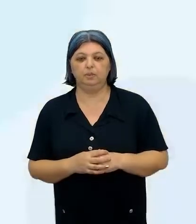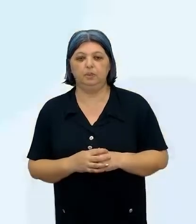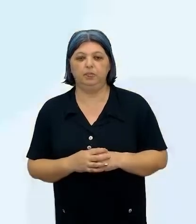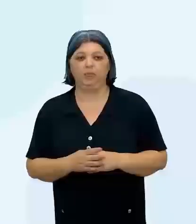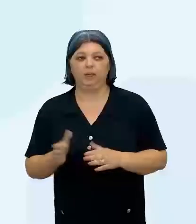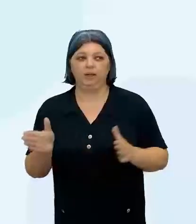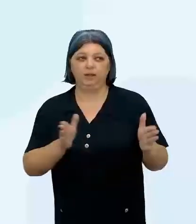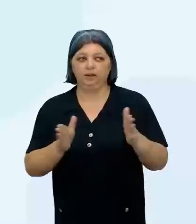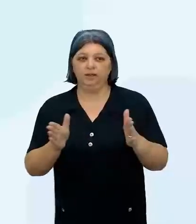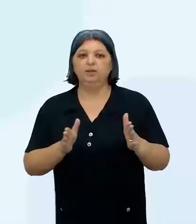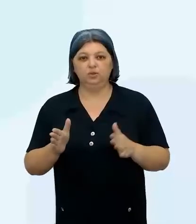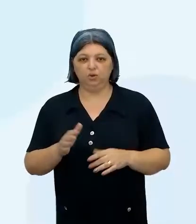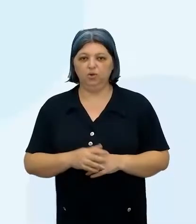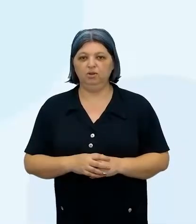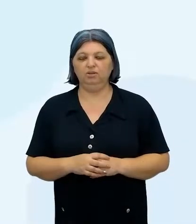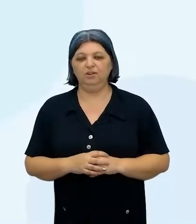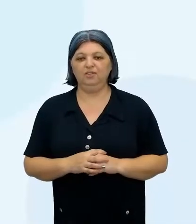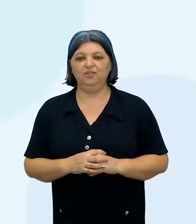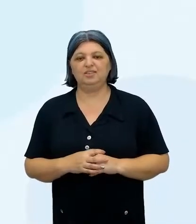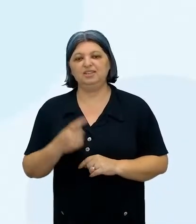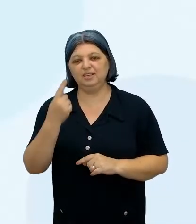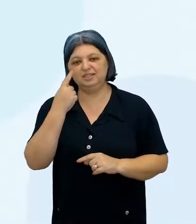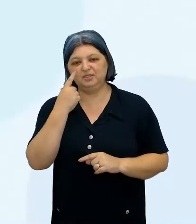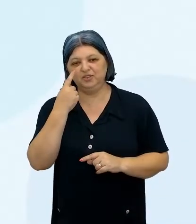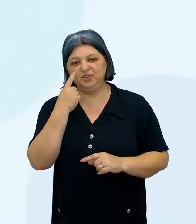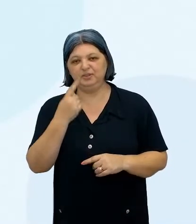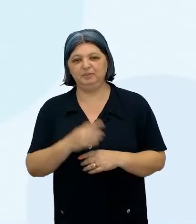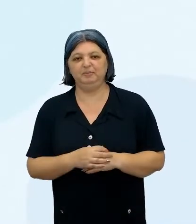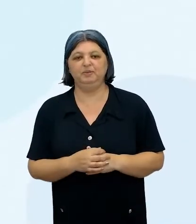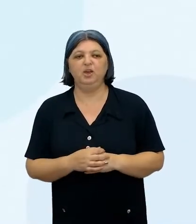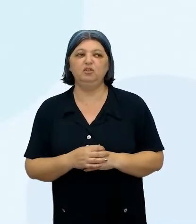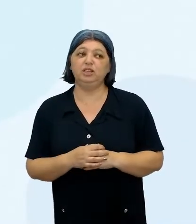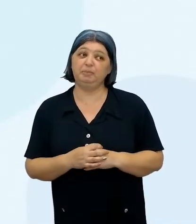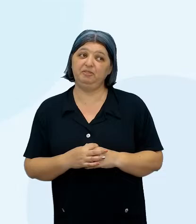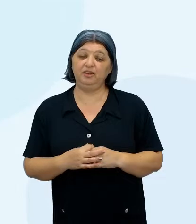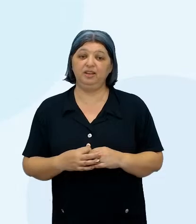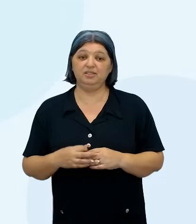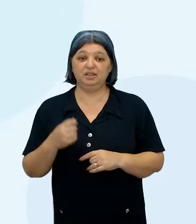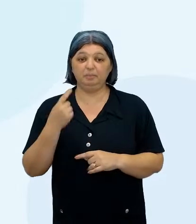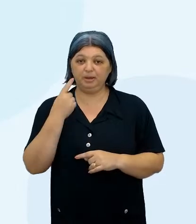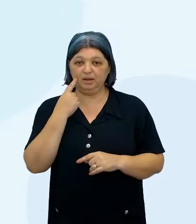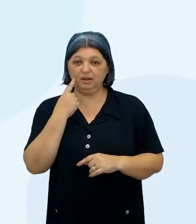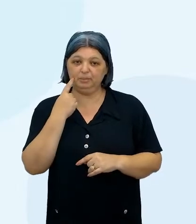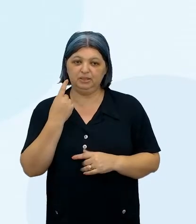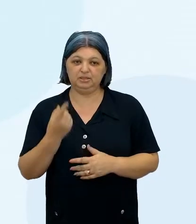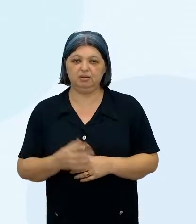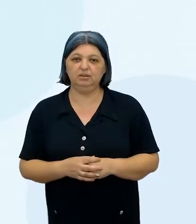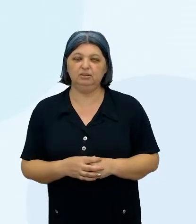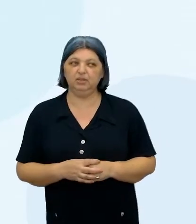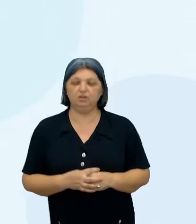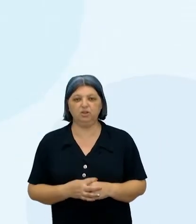muito tempo fez muito sucesso, durante muito tempo imperou em relação aos outros modelos, mas também mostrou